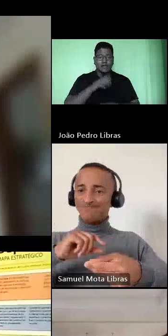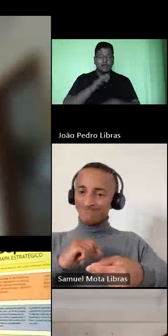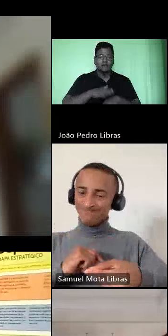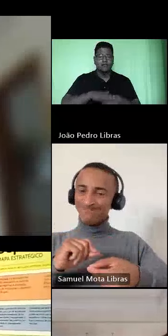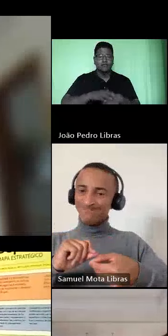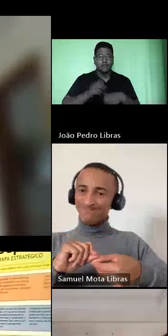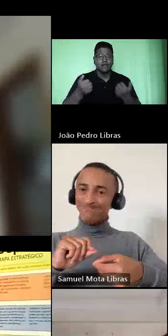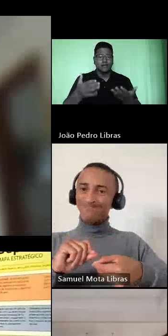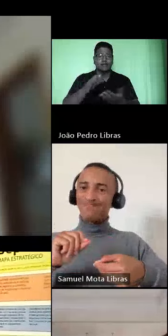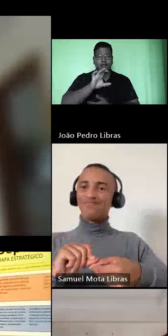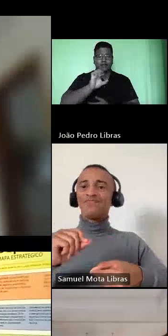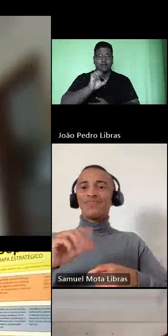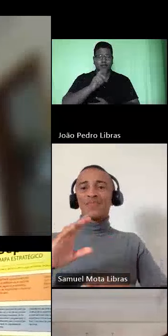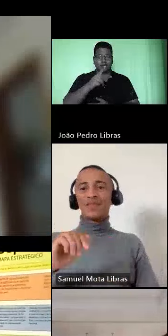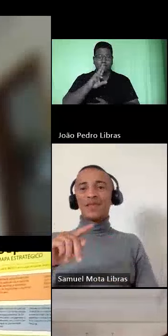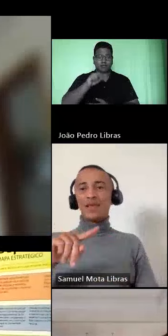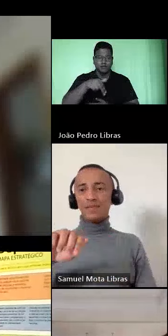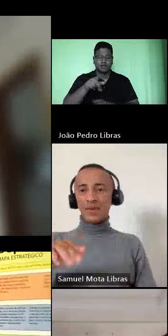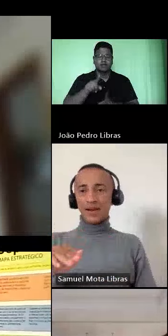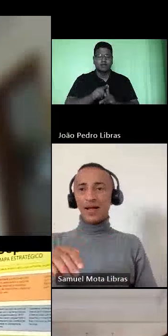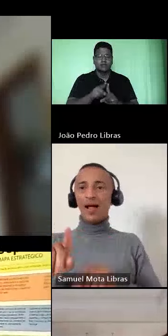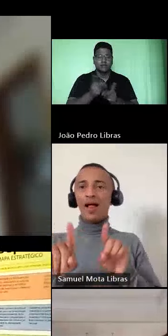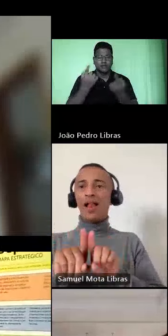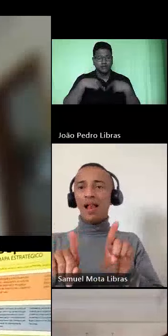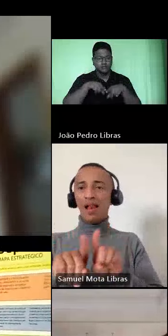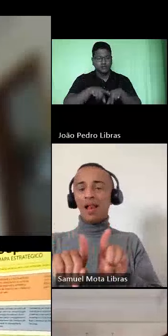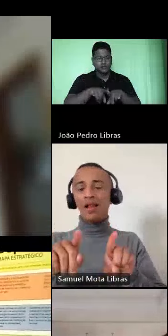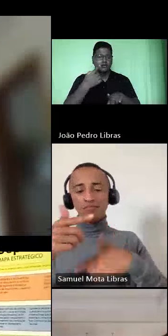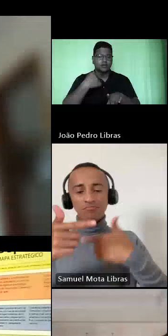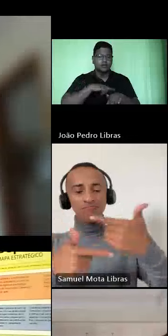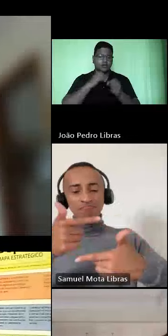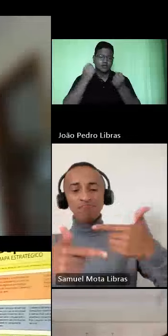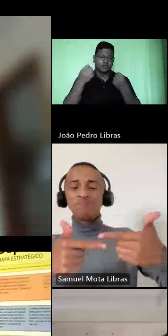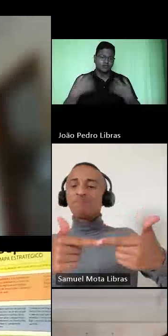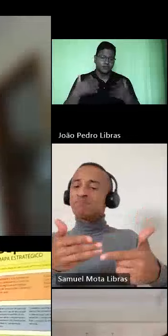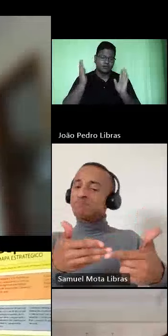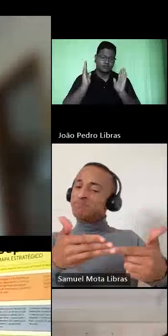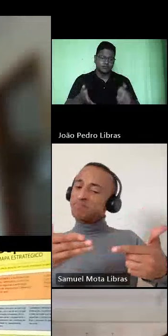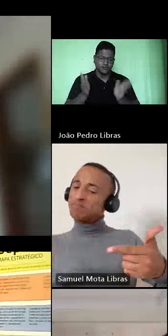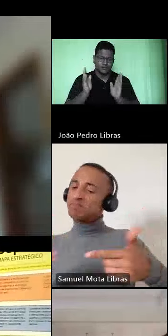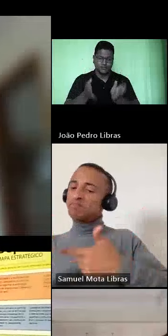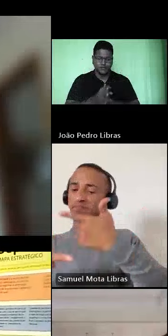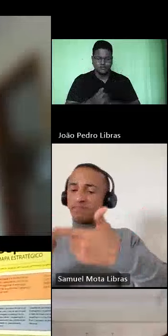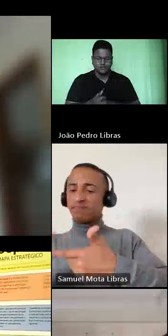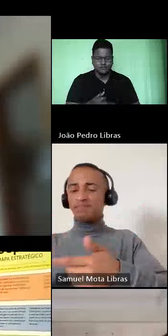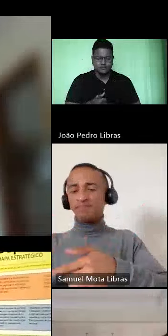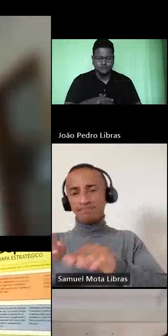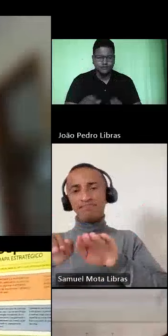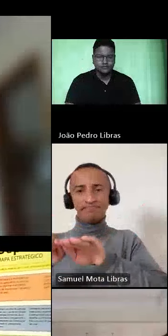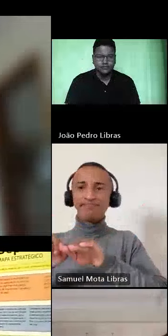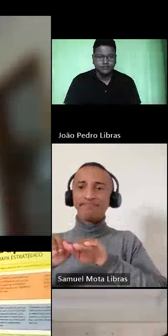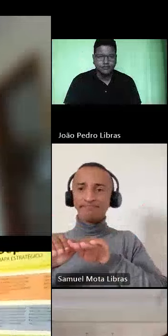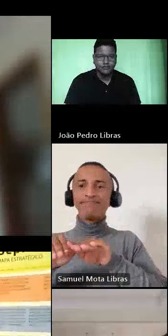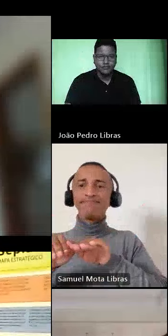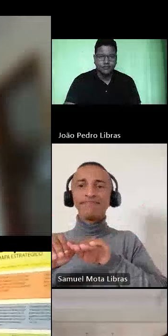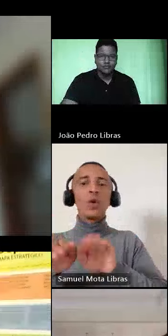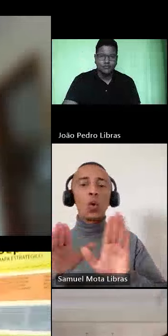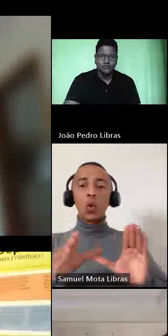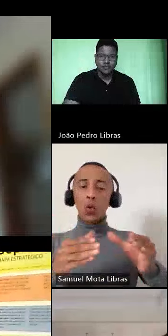cplan acho que elas vão muito Na Linha Do que a gente falou aqui agora eh que que é uma equipe também que assume a sua